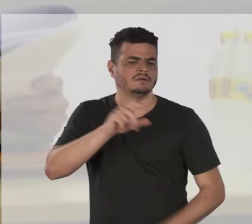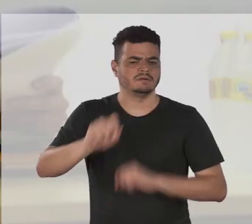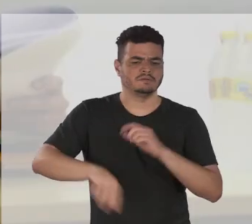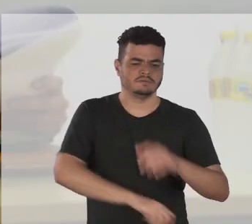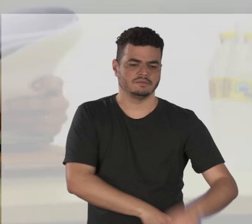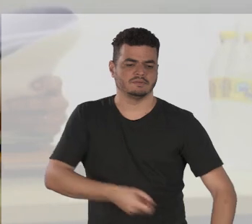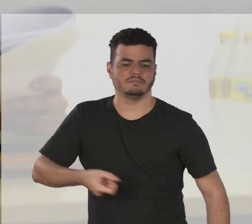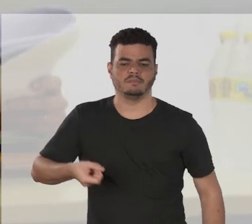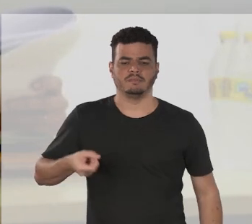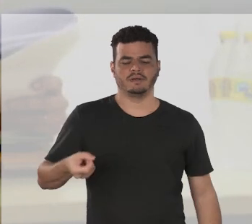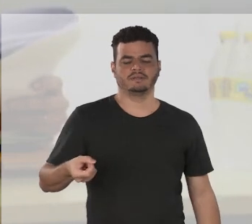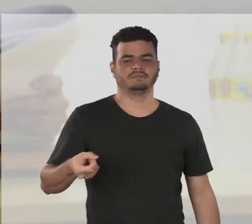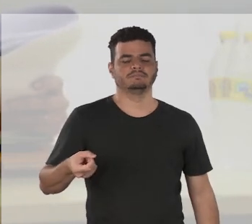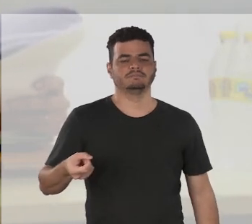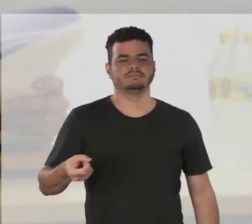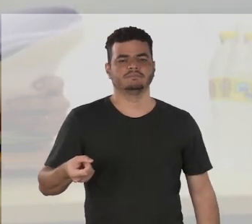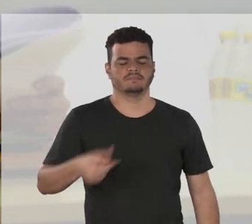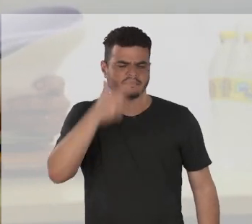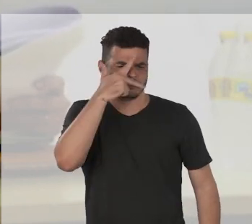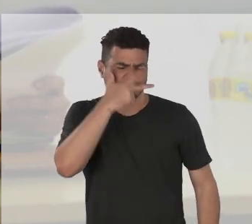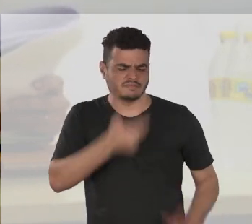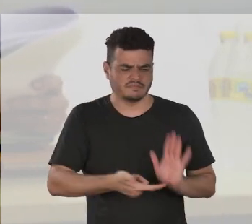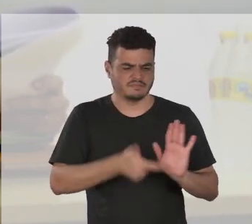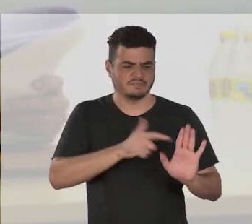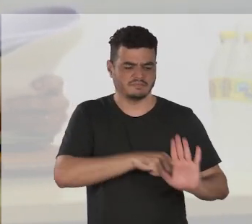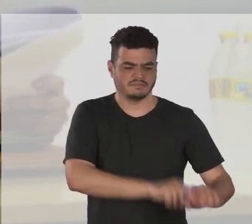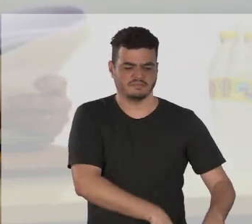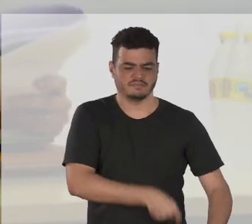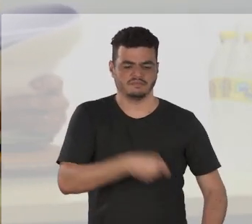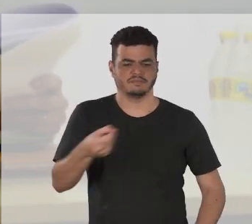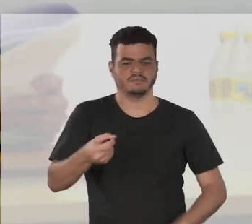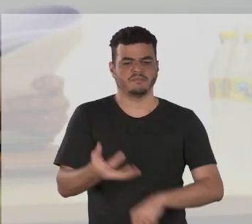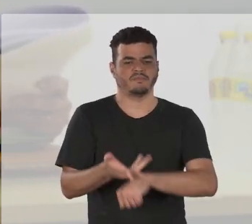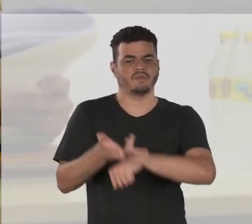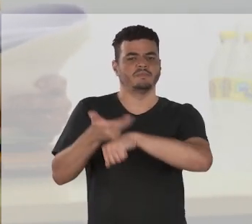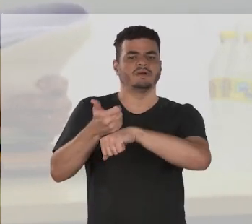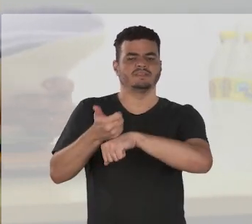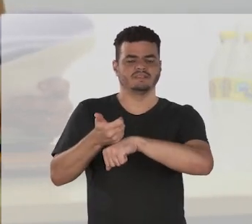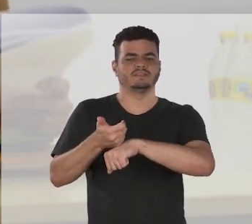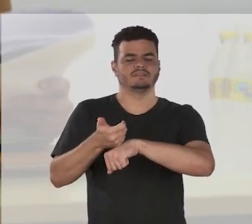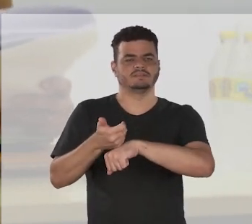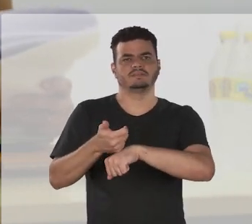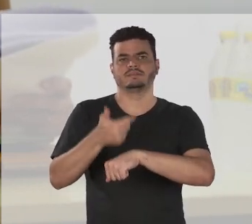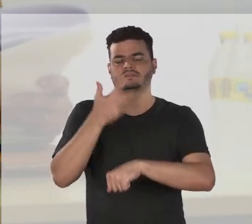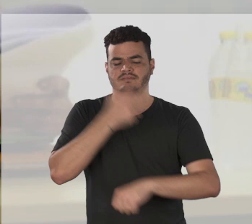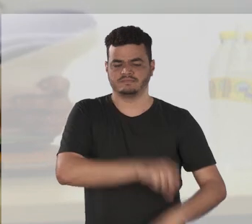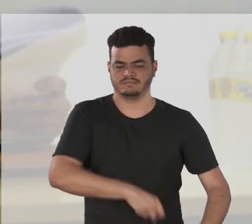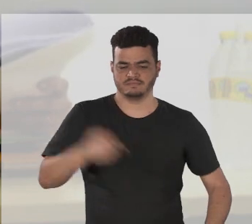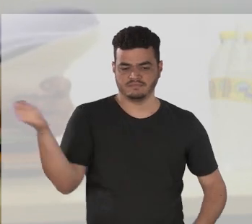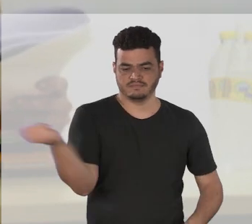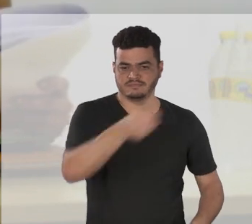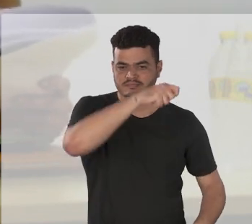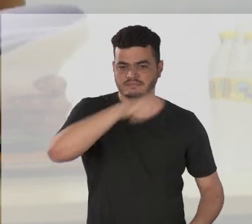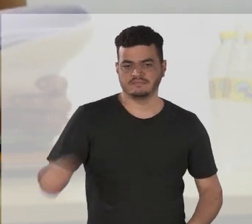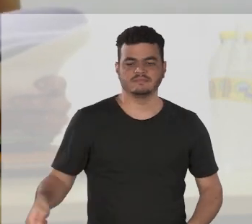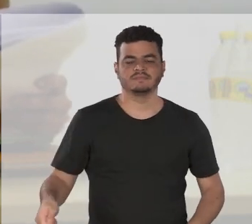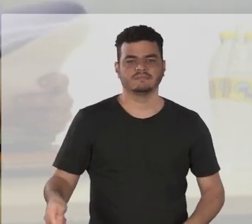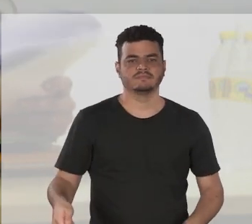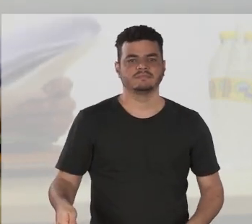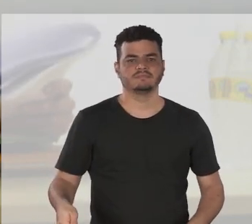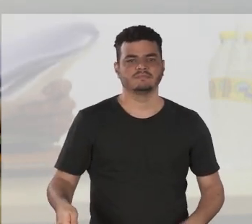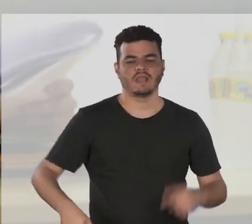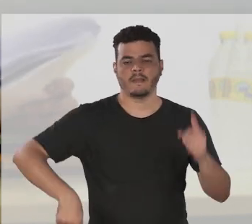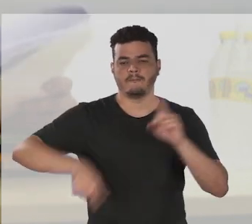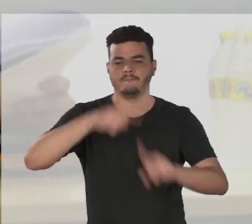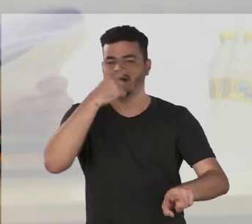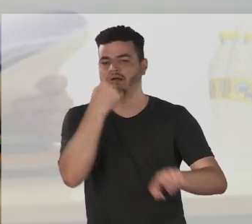esgrima, como se fosse uma destreza. Esgrima não é luta com espada. Por